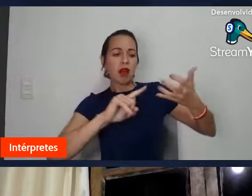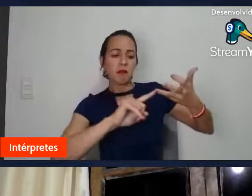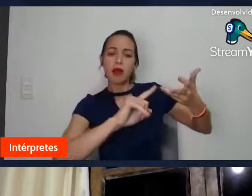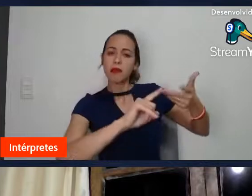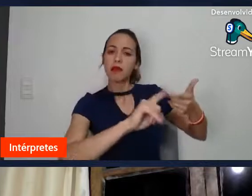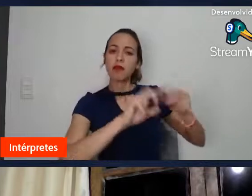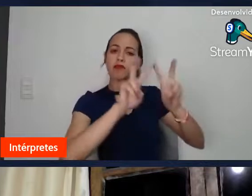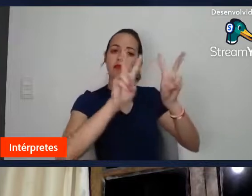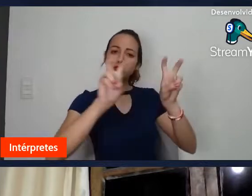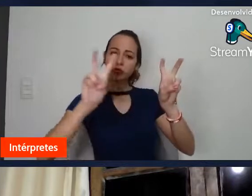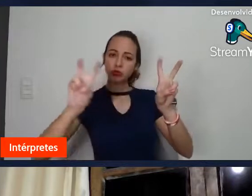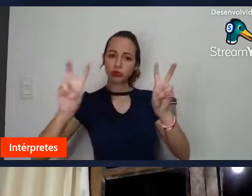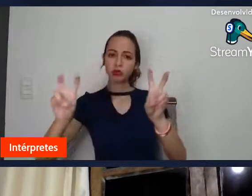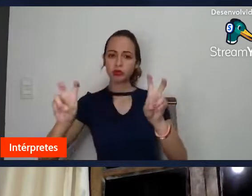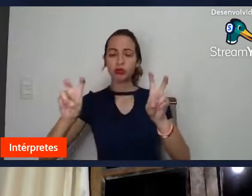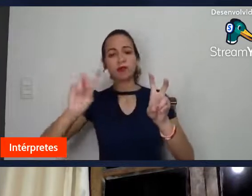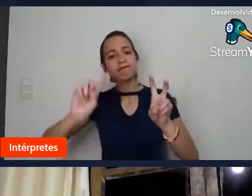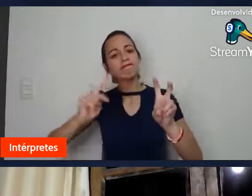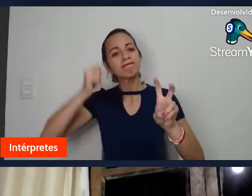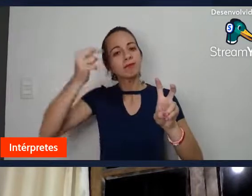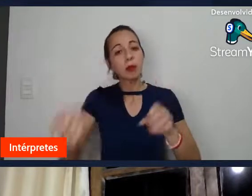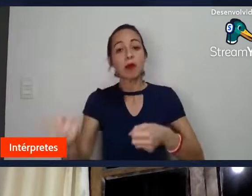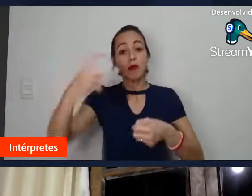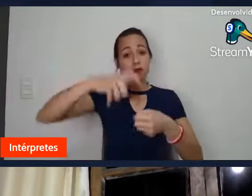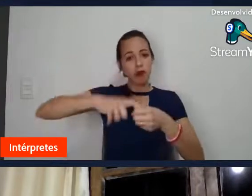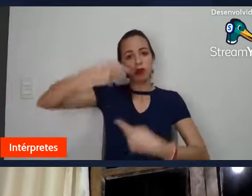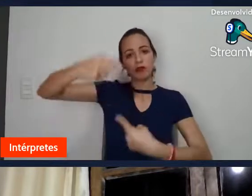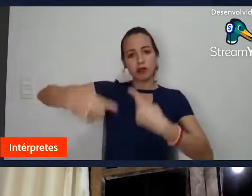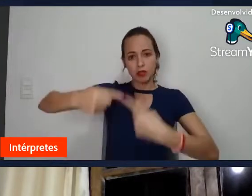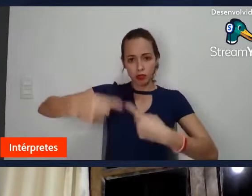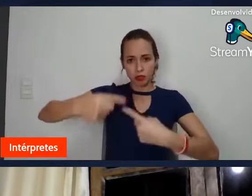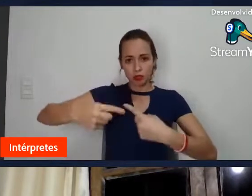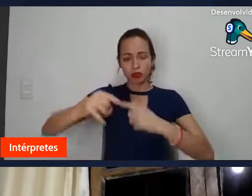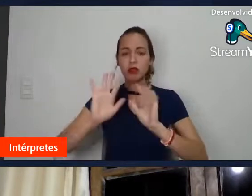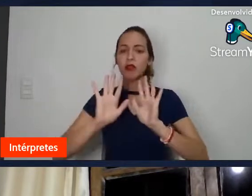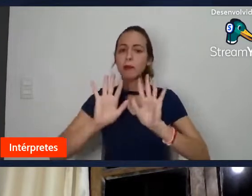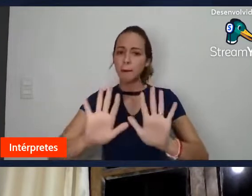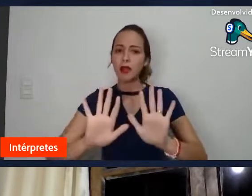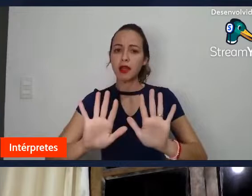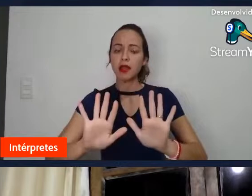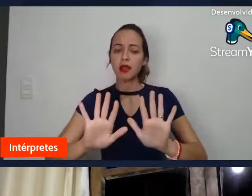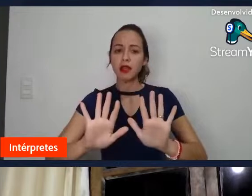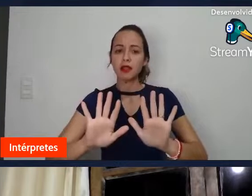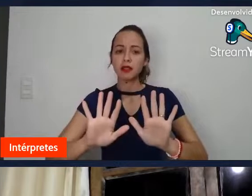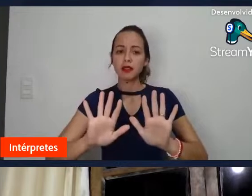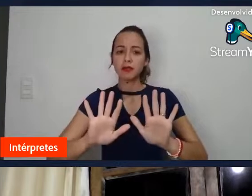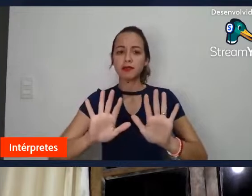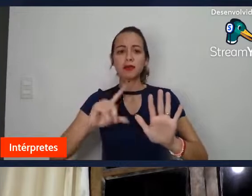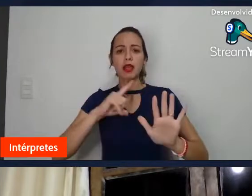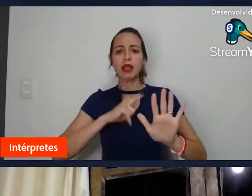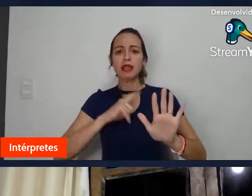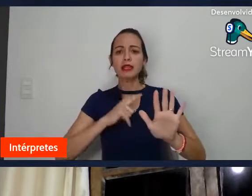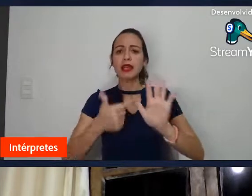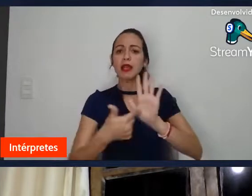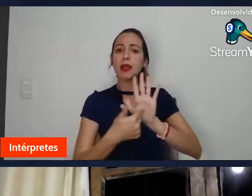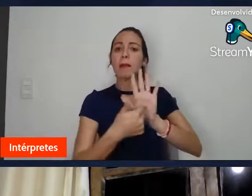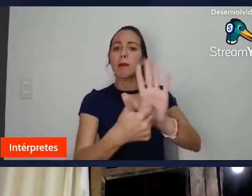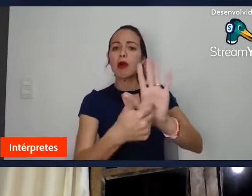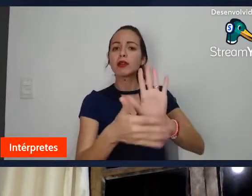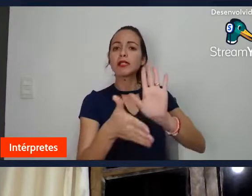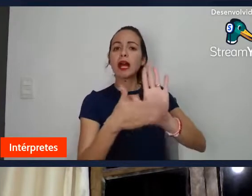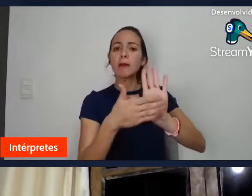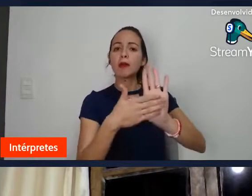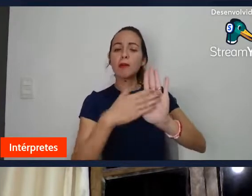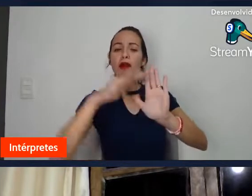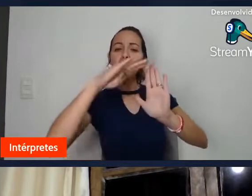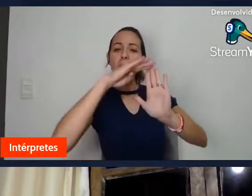vai retomar, né, e quem recebeu o card, né, com toda a